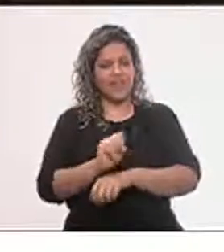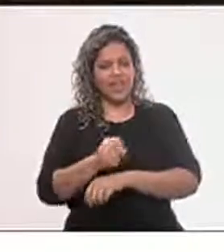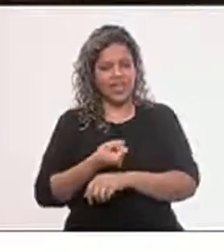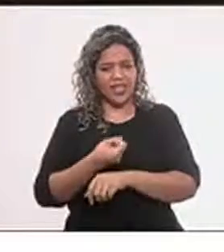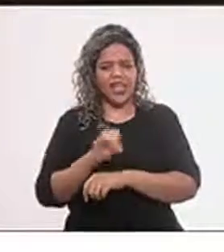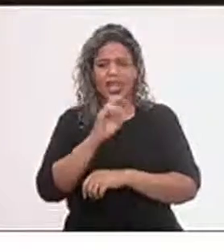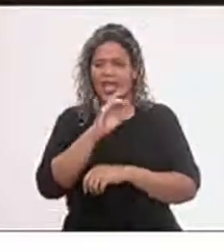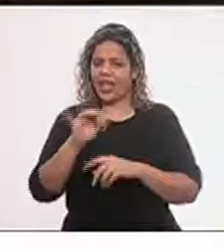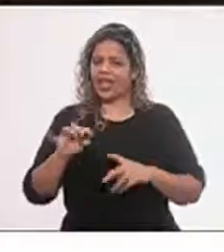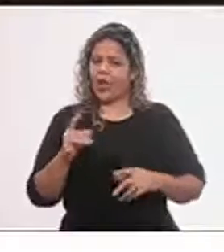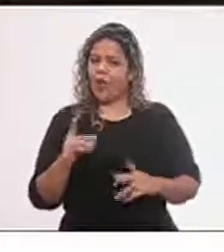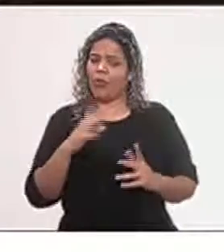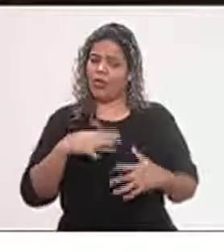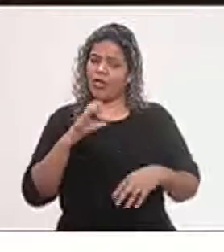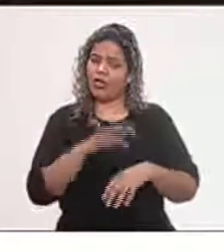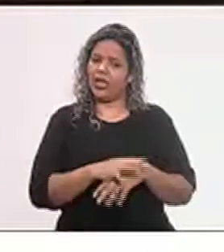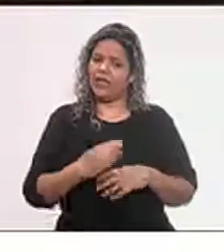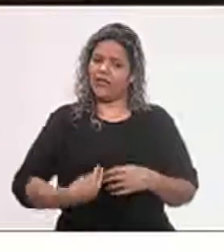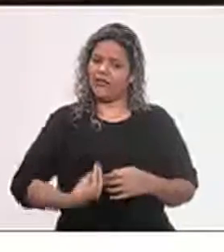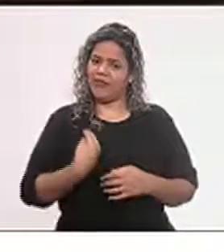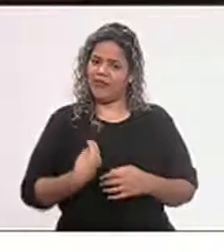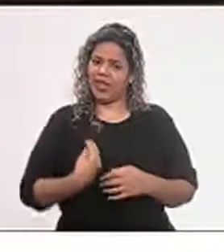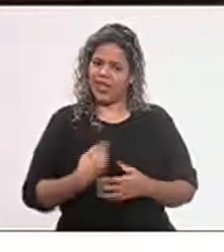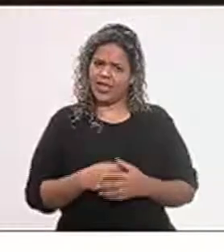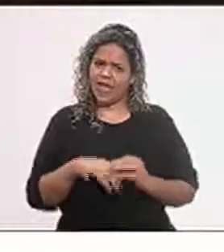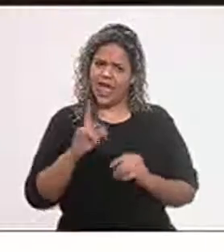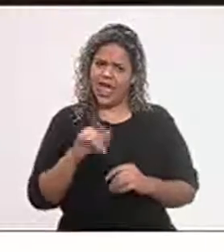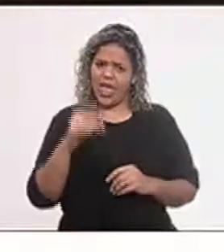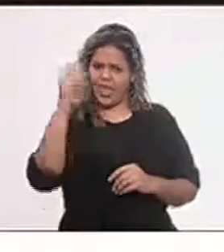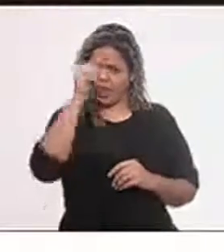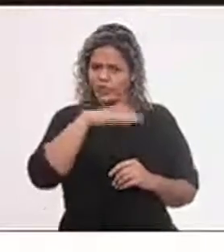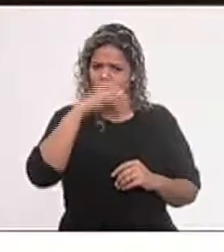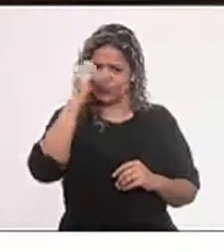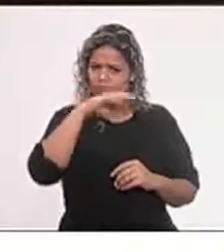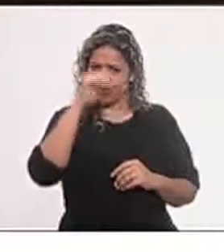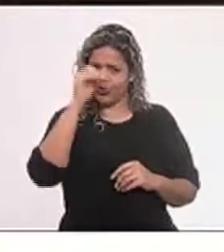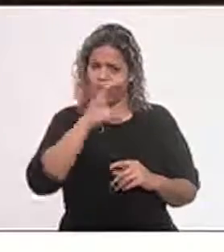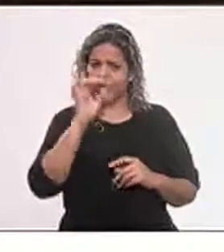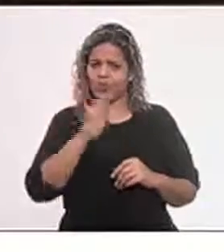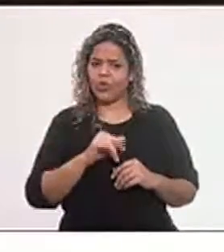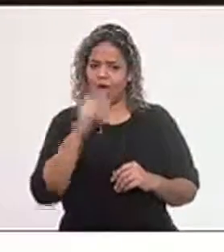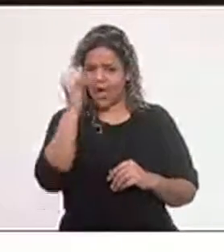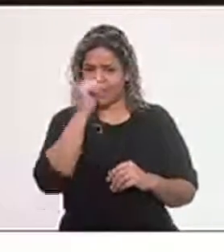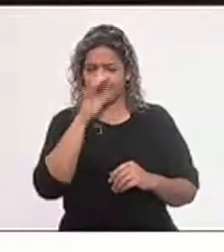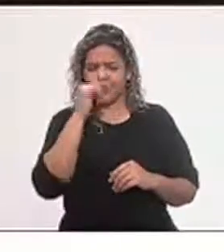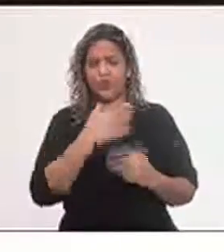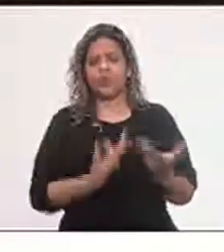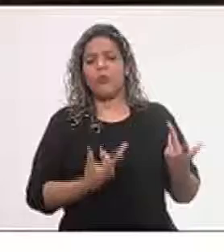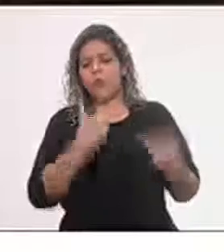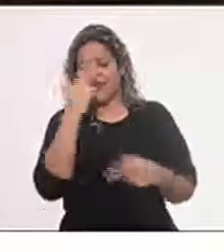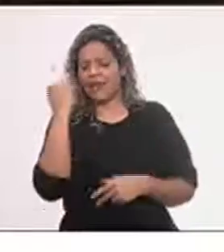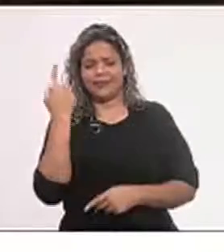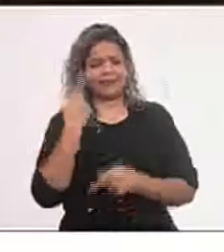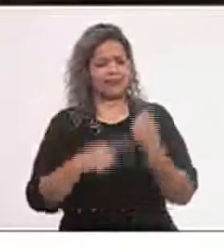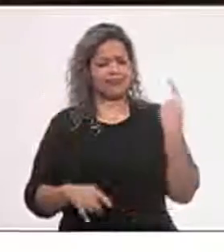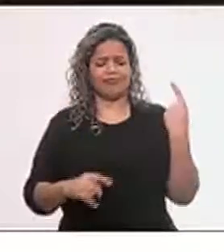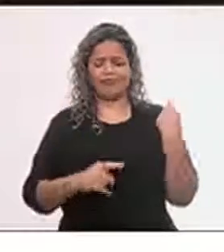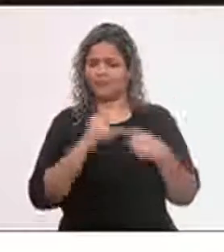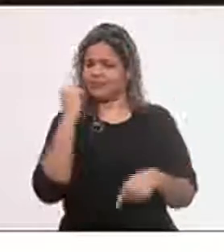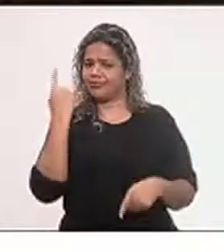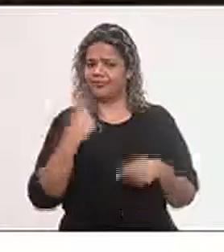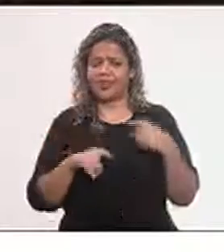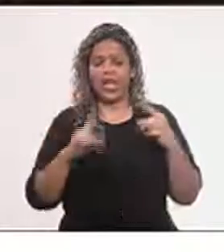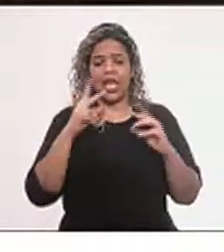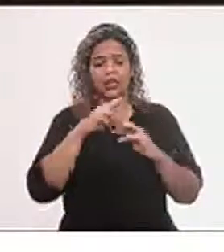você para assegurar a sua própria segurança. Isso é um absurdo. Isso abre mão completamente do que é